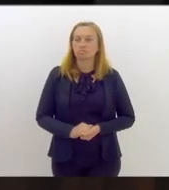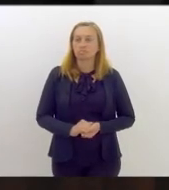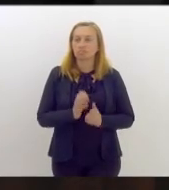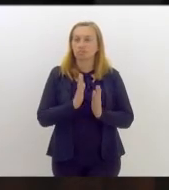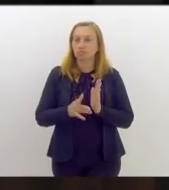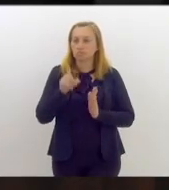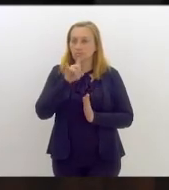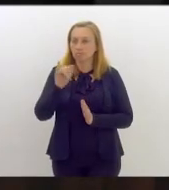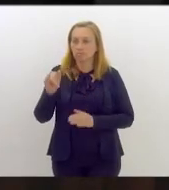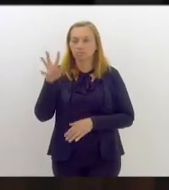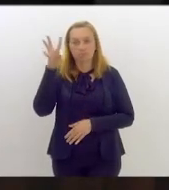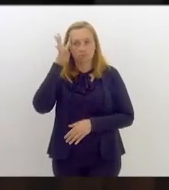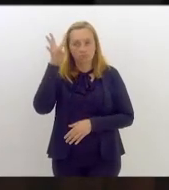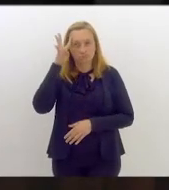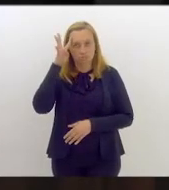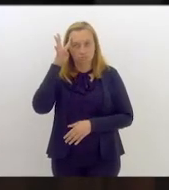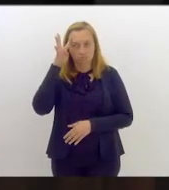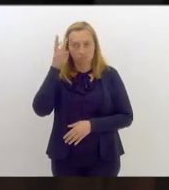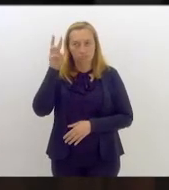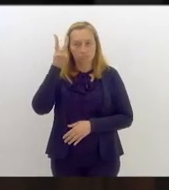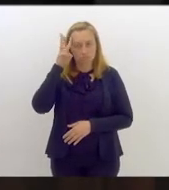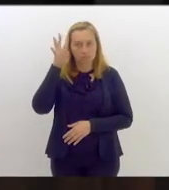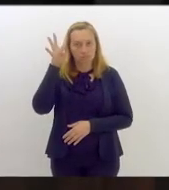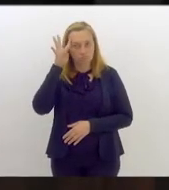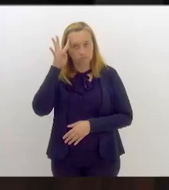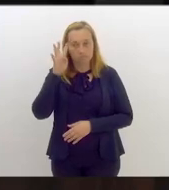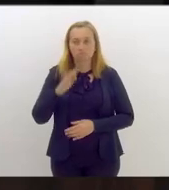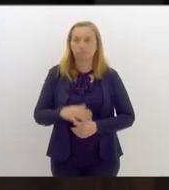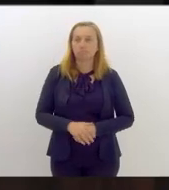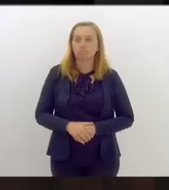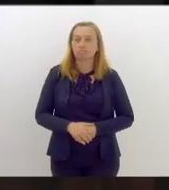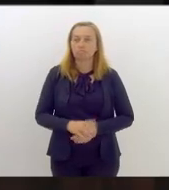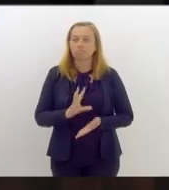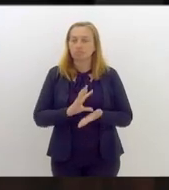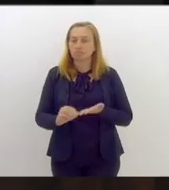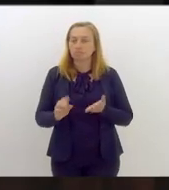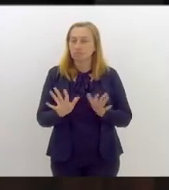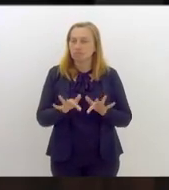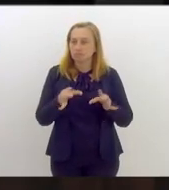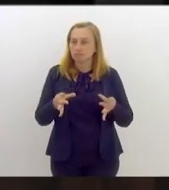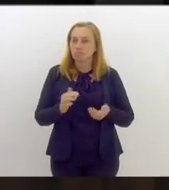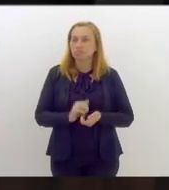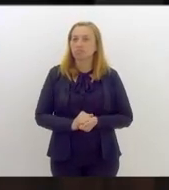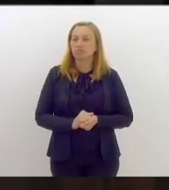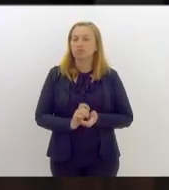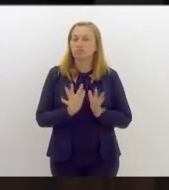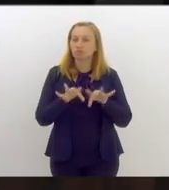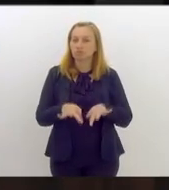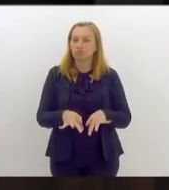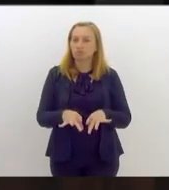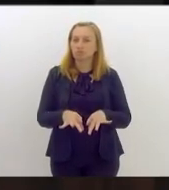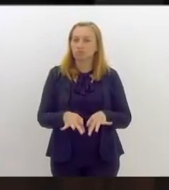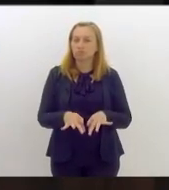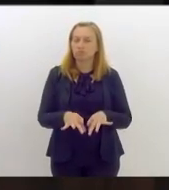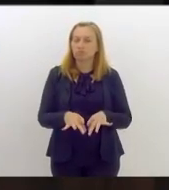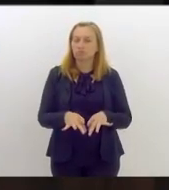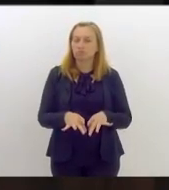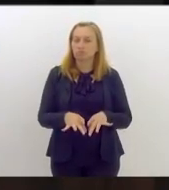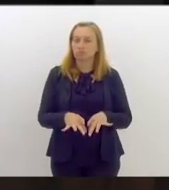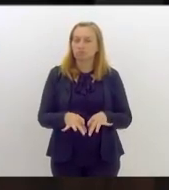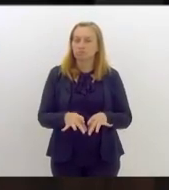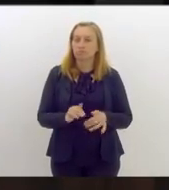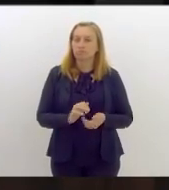ordem do dia e quarta. Na quarta vai ser mais uma pauta simbólica e vamos fazer o encerramento da sessão que